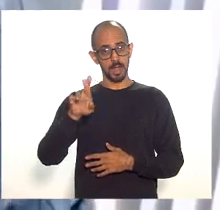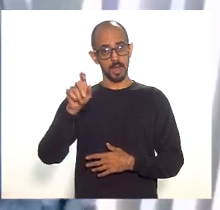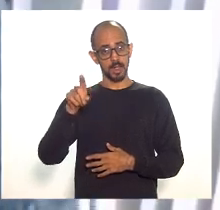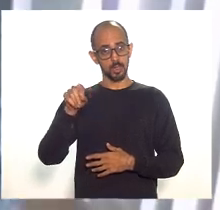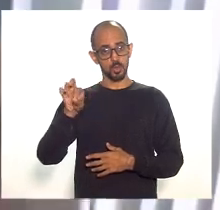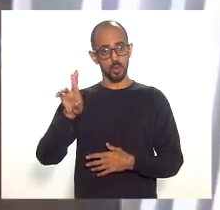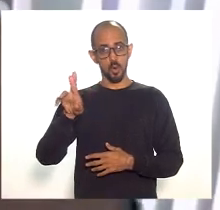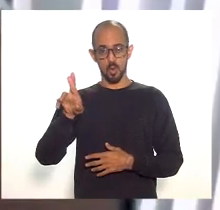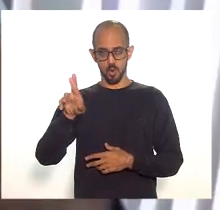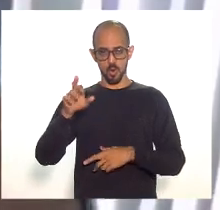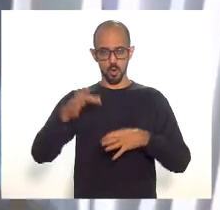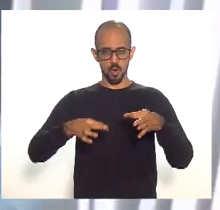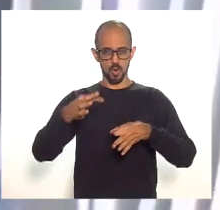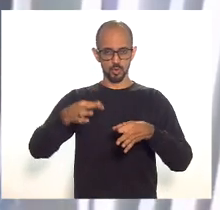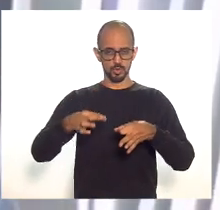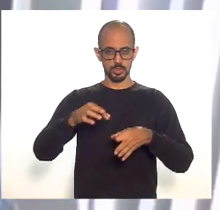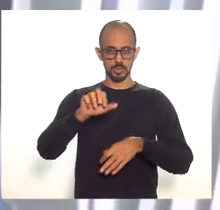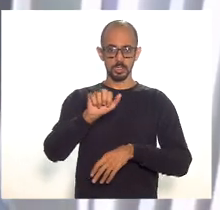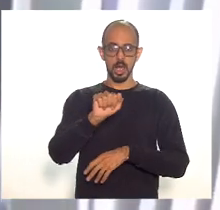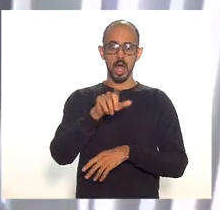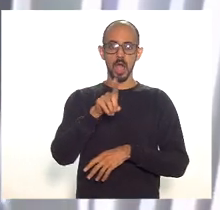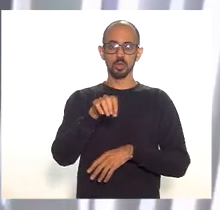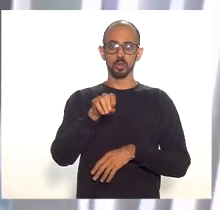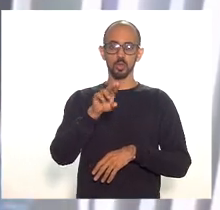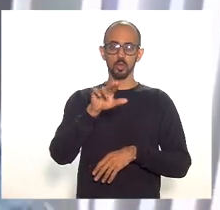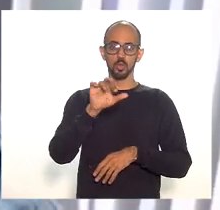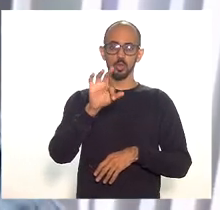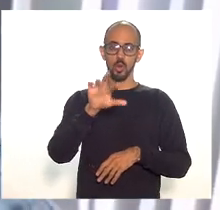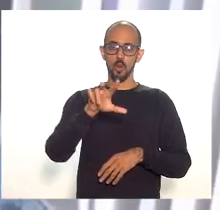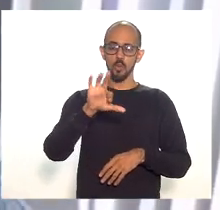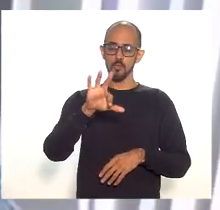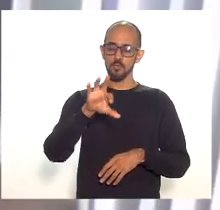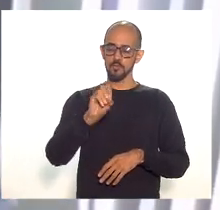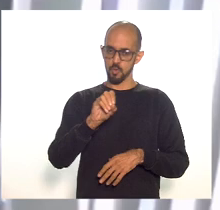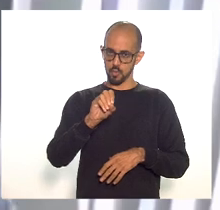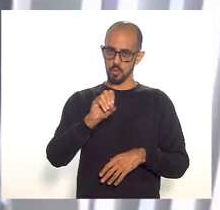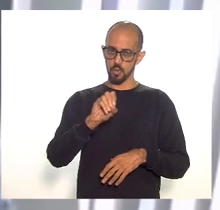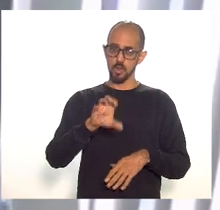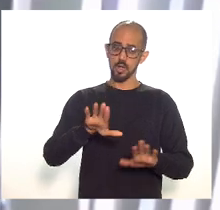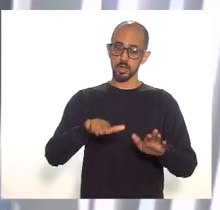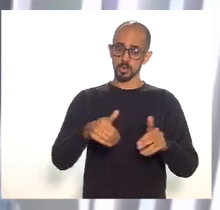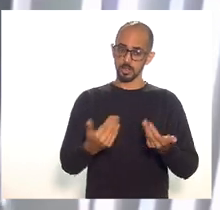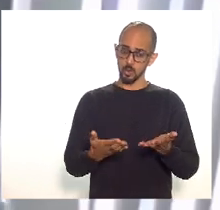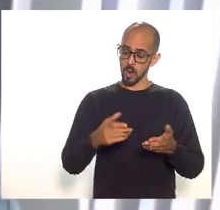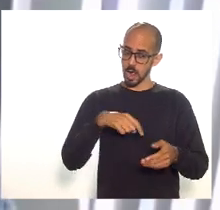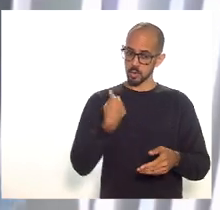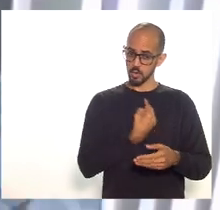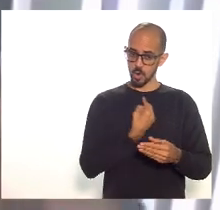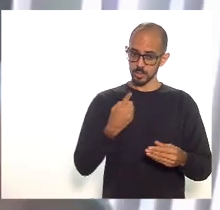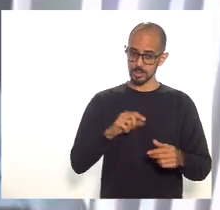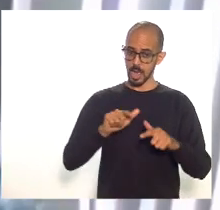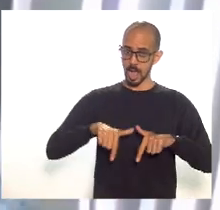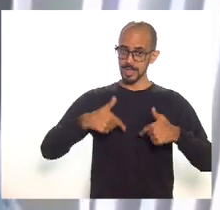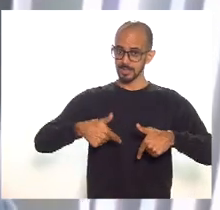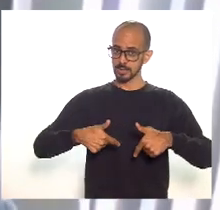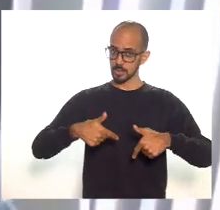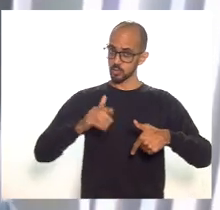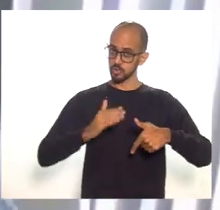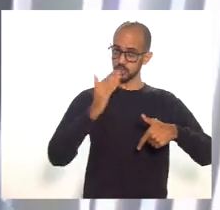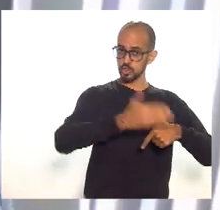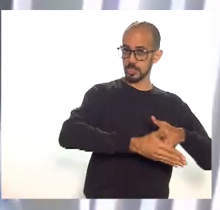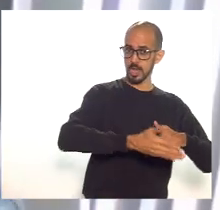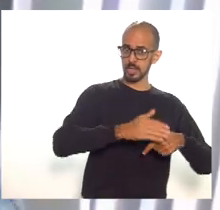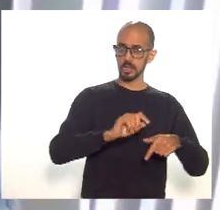Adolfo Mello. Por isso, vamos aguardar agora o posicionamento do órgão especial. Na nossa ação direta de inconstitucionalidade, não